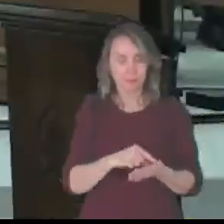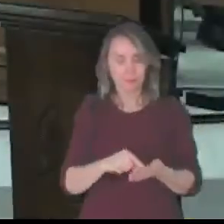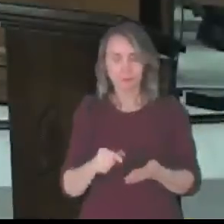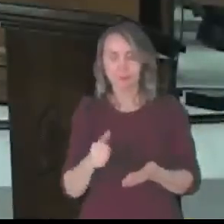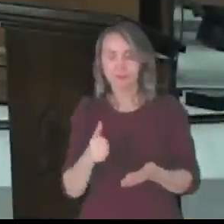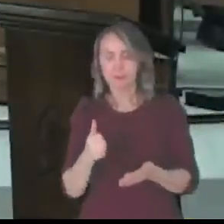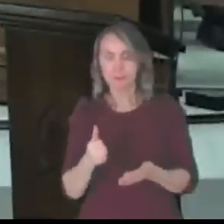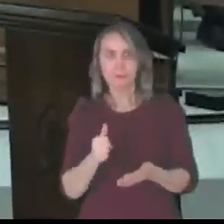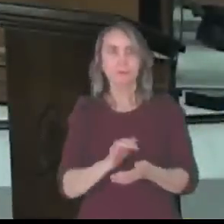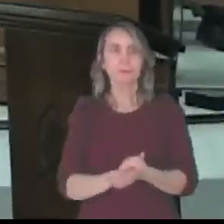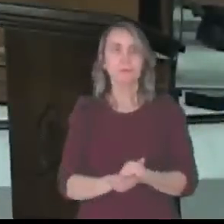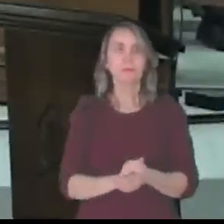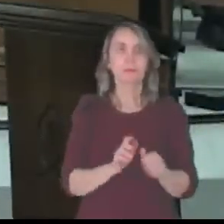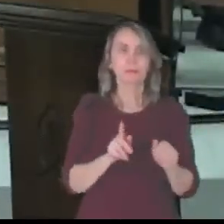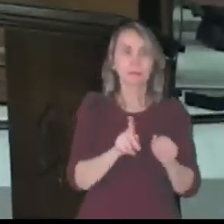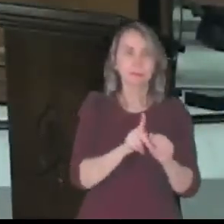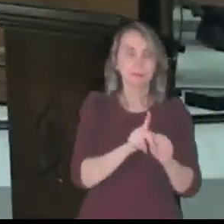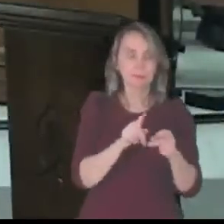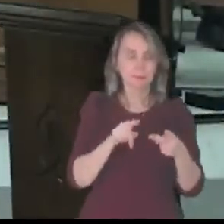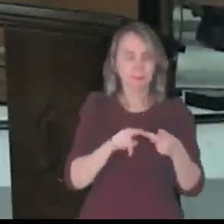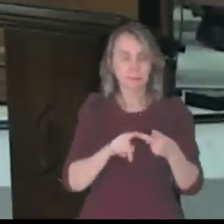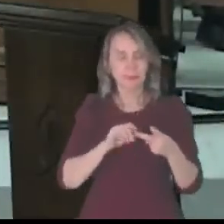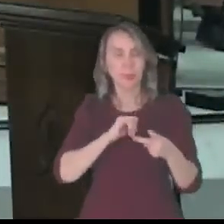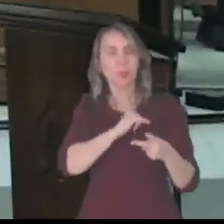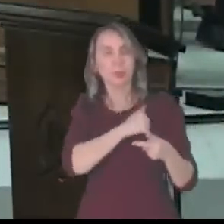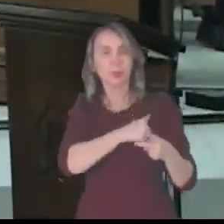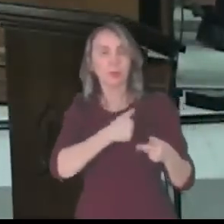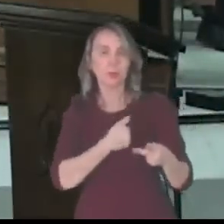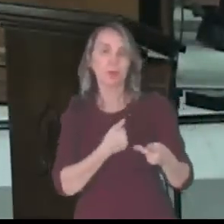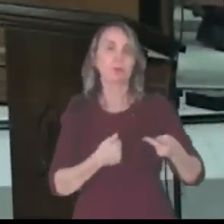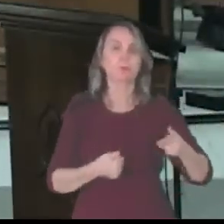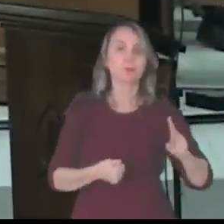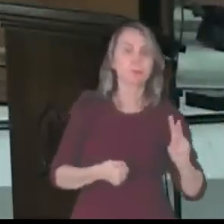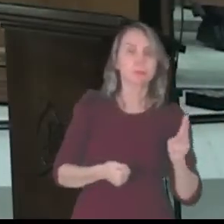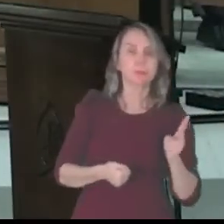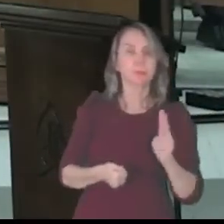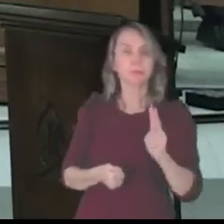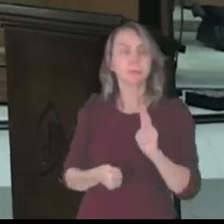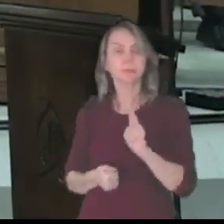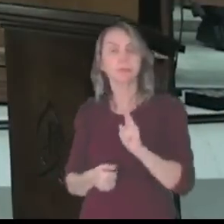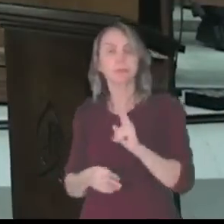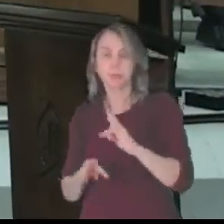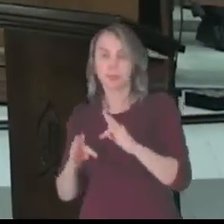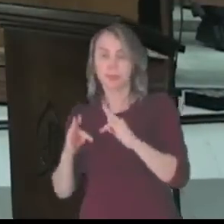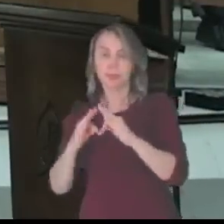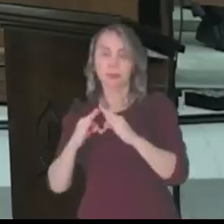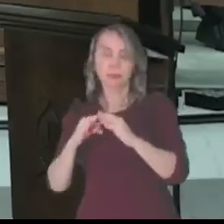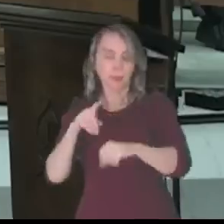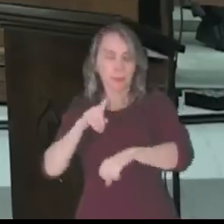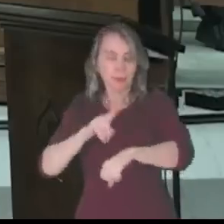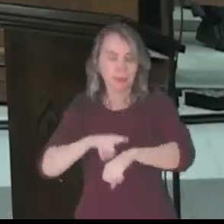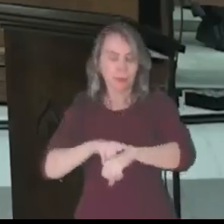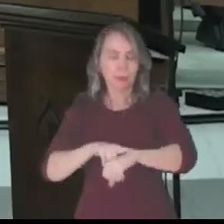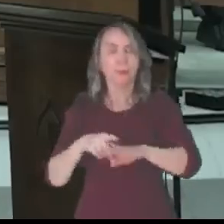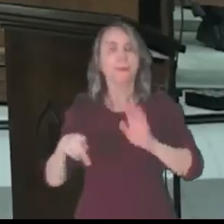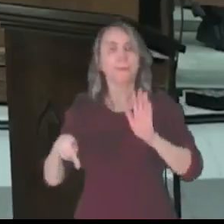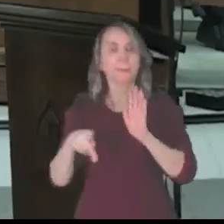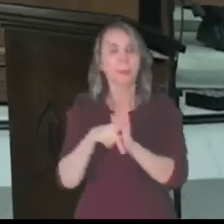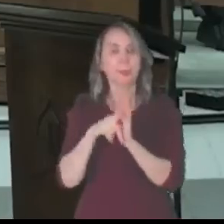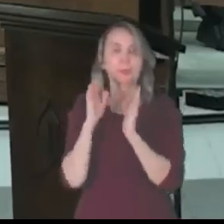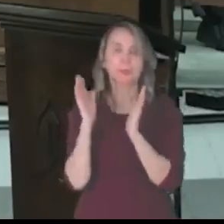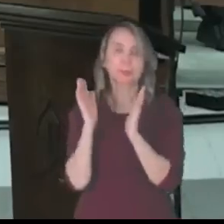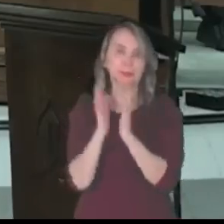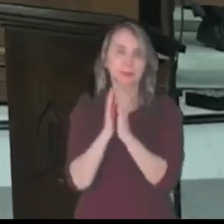Pedro e João subiam juntos ao templo a hora da oração